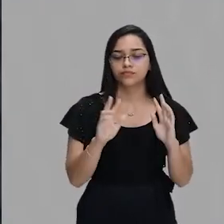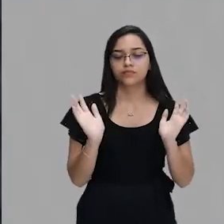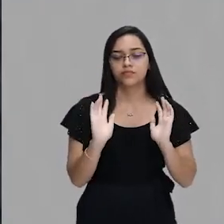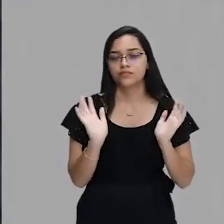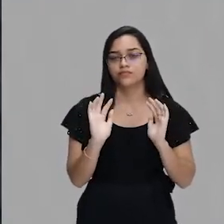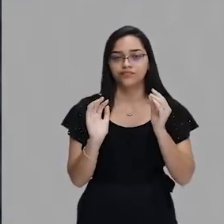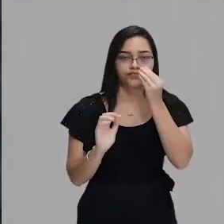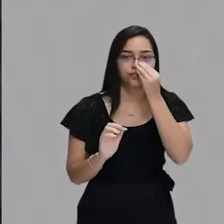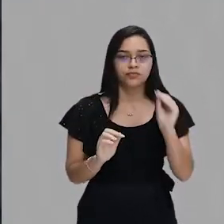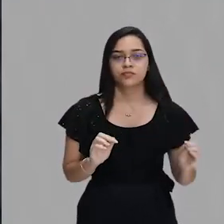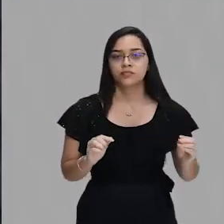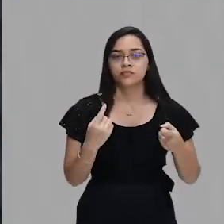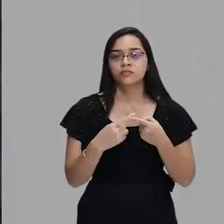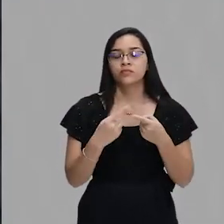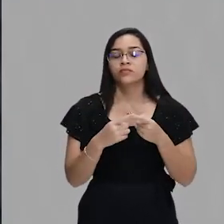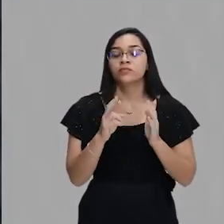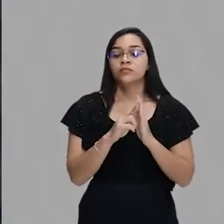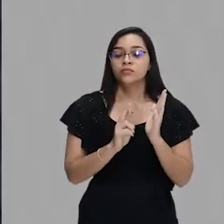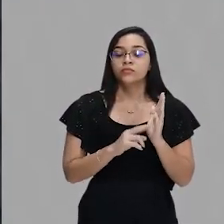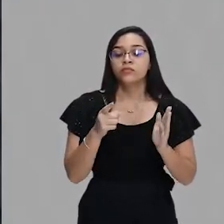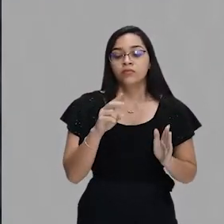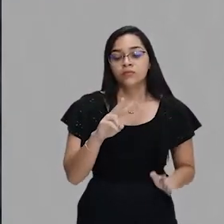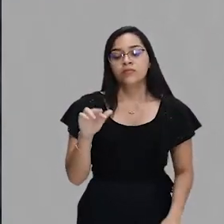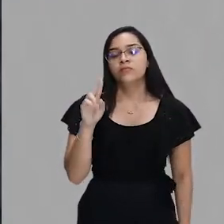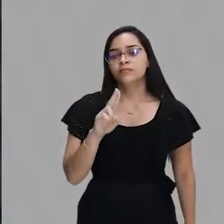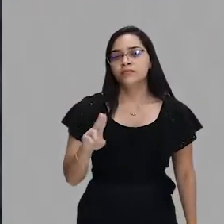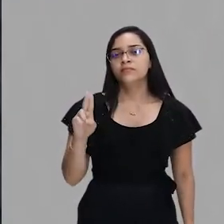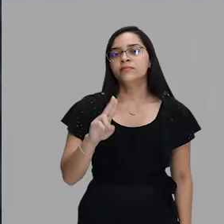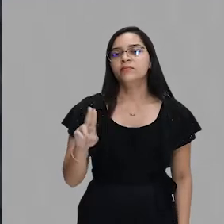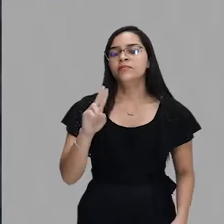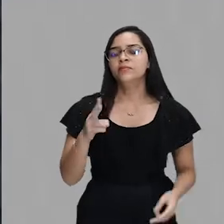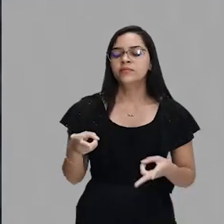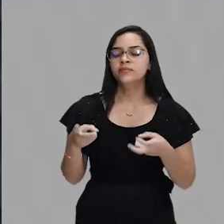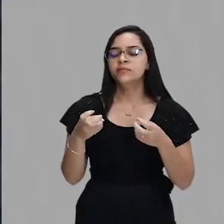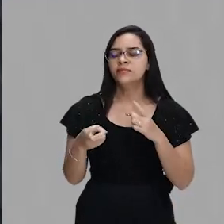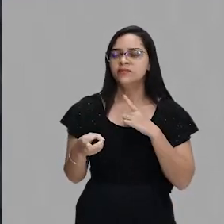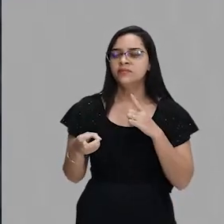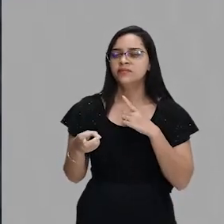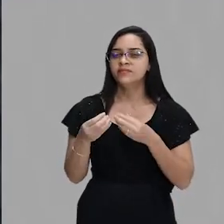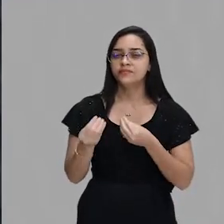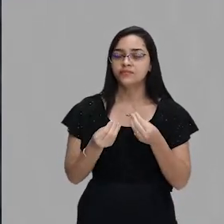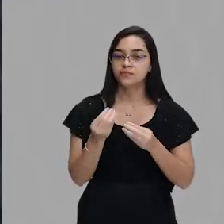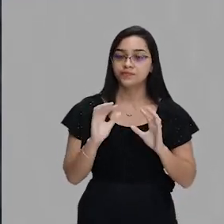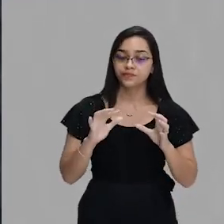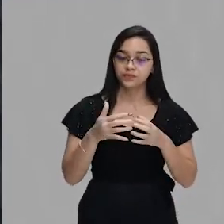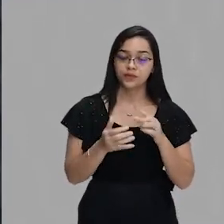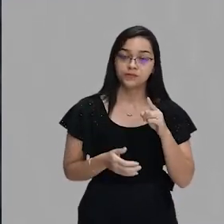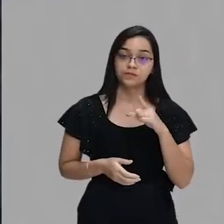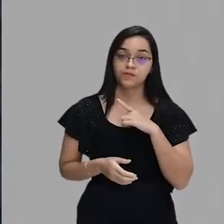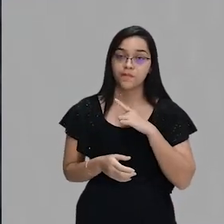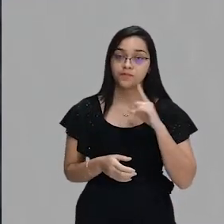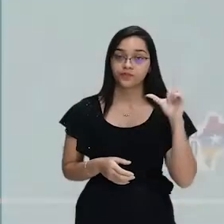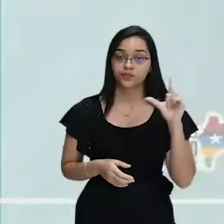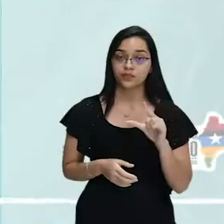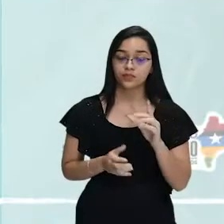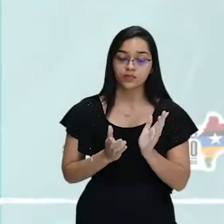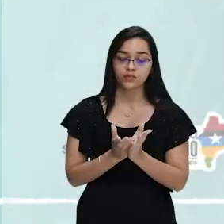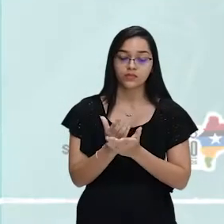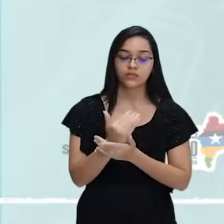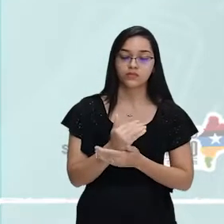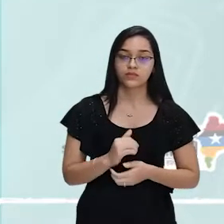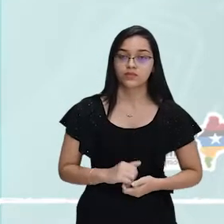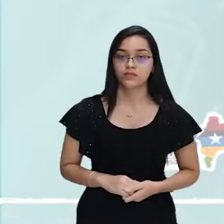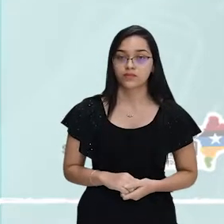mediana, porque não é esse o critério que você vai utilizar. Então perceba aqui, qual é a equipe que você tem o menor desvio